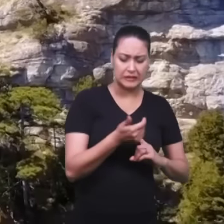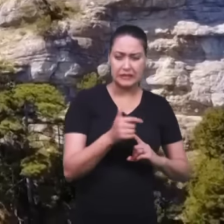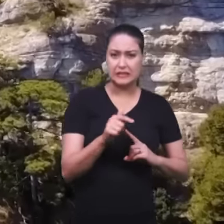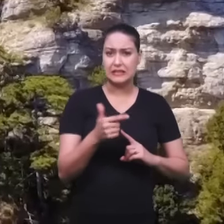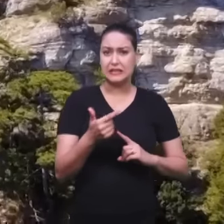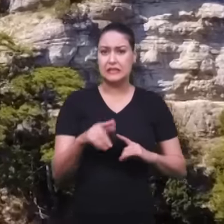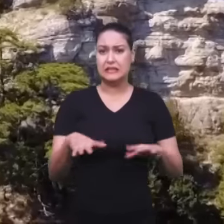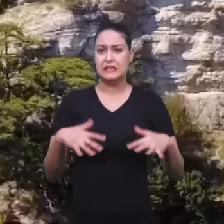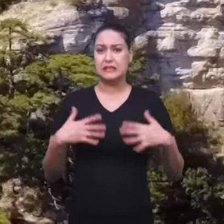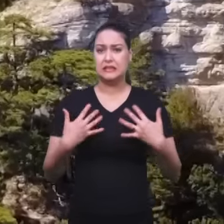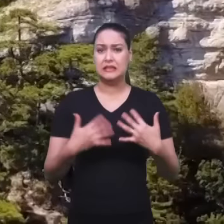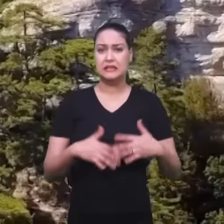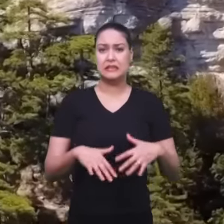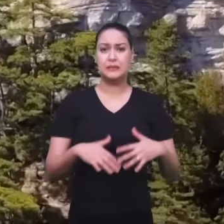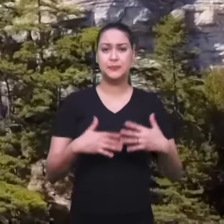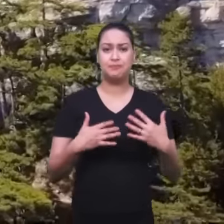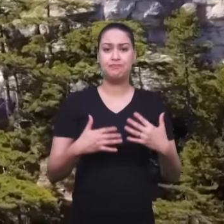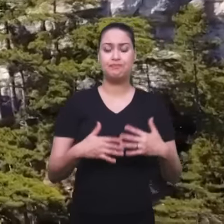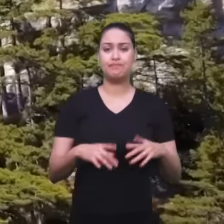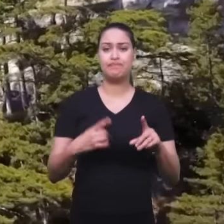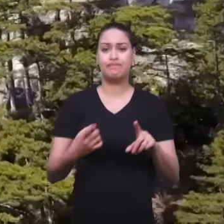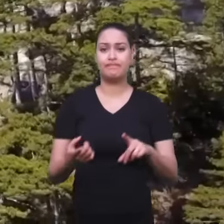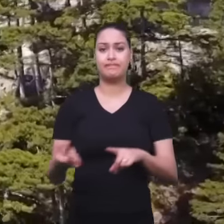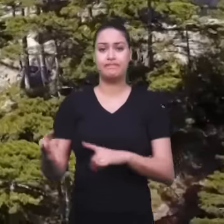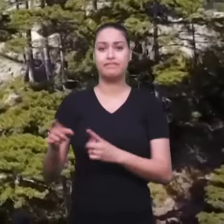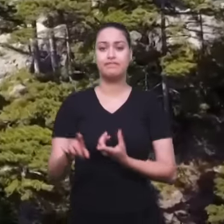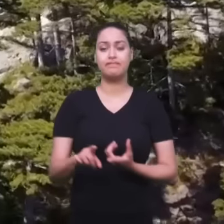refugiar